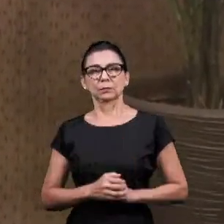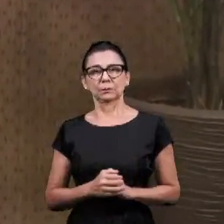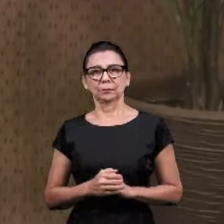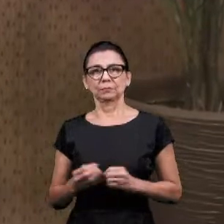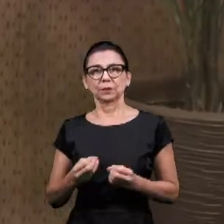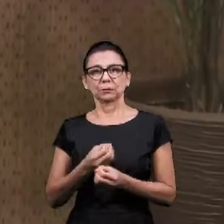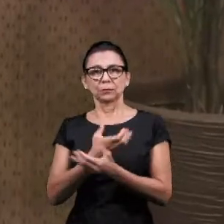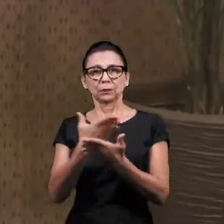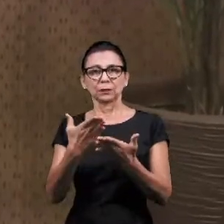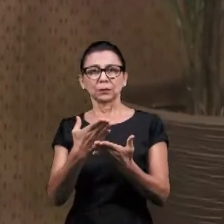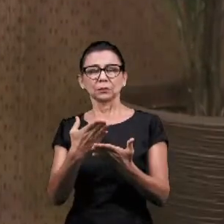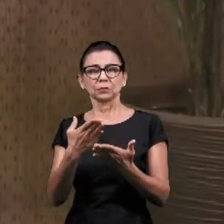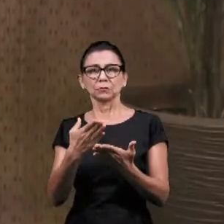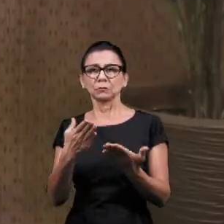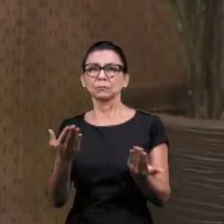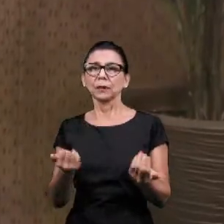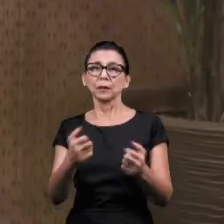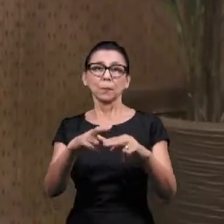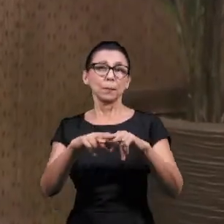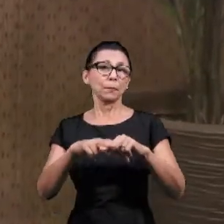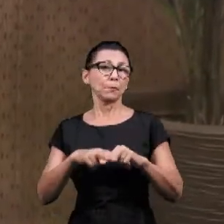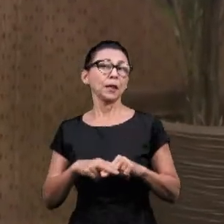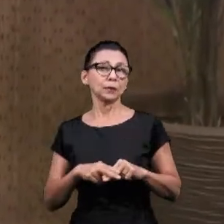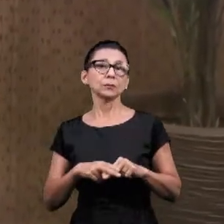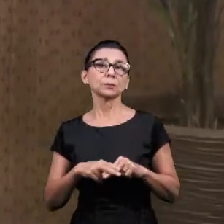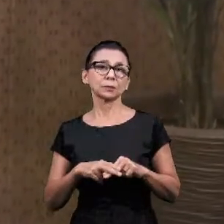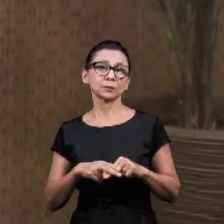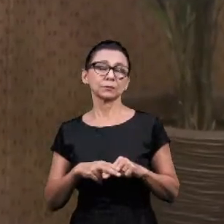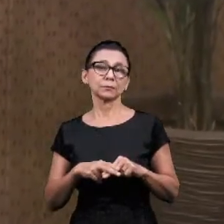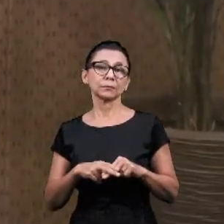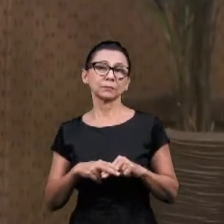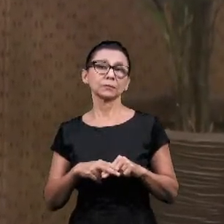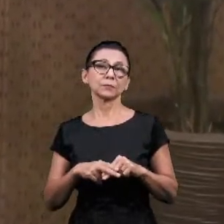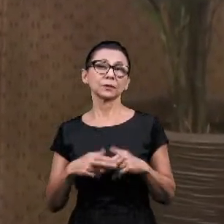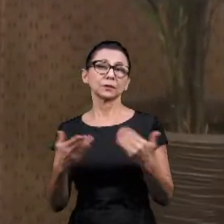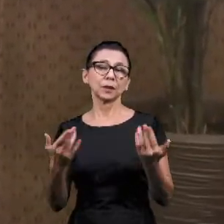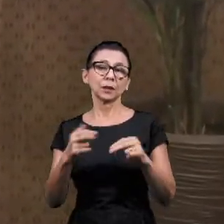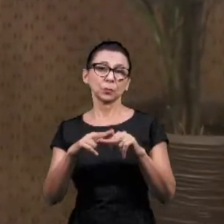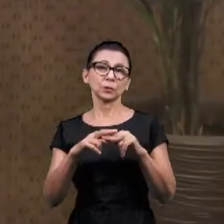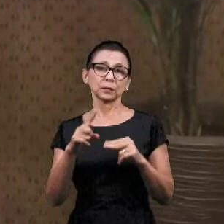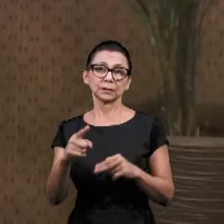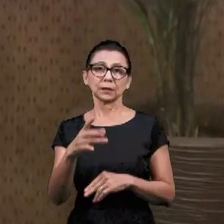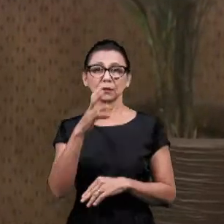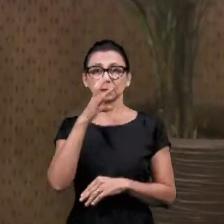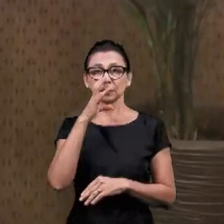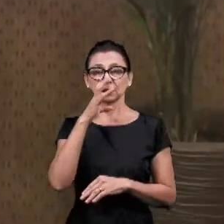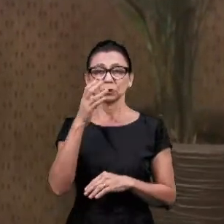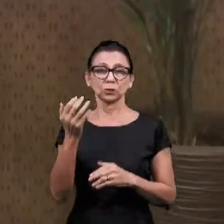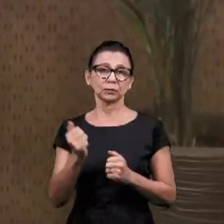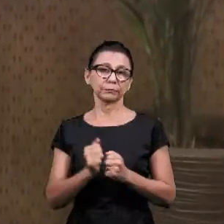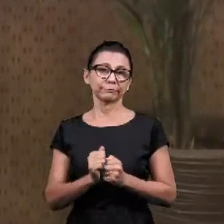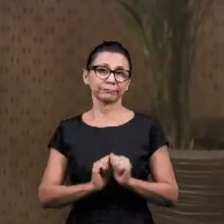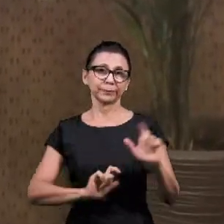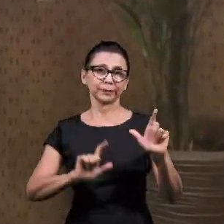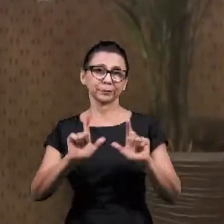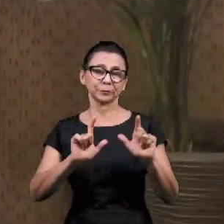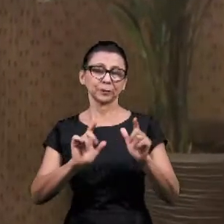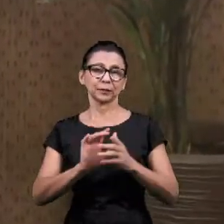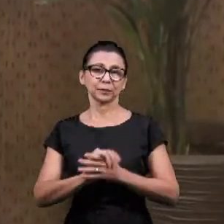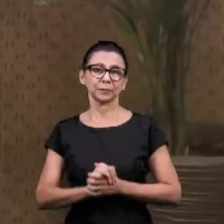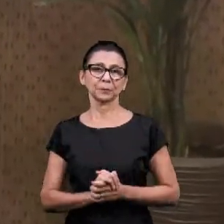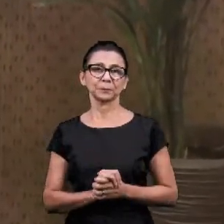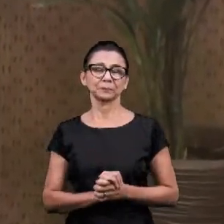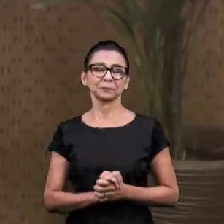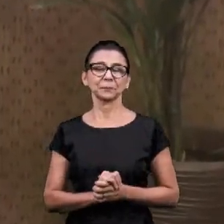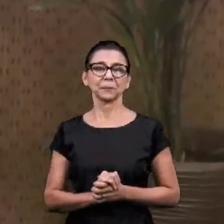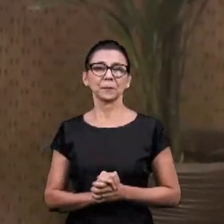você que você está assistindo, está participando desse momento, dessa conversa conosco agora aqui. E o Senhor tem agido de maneira